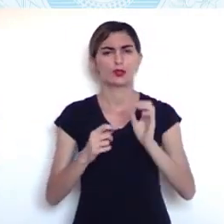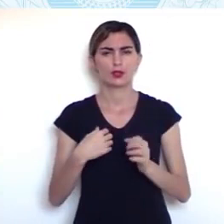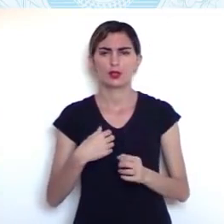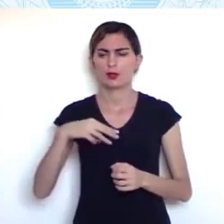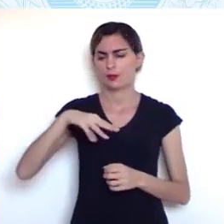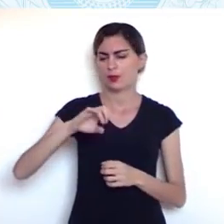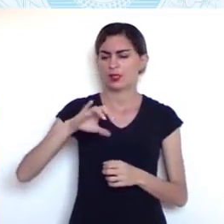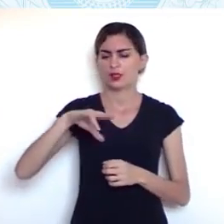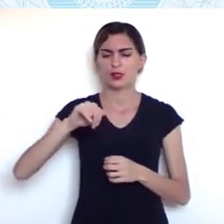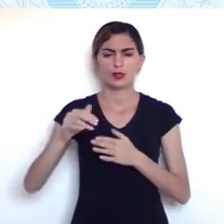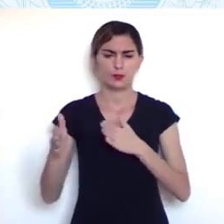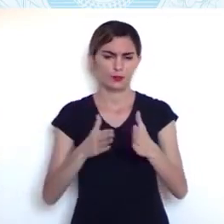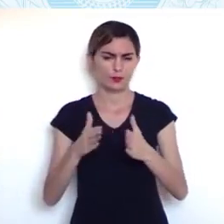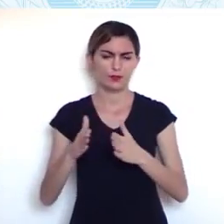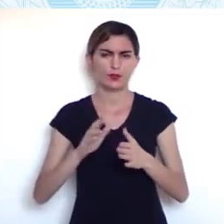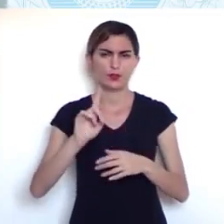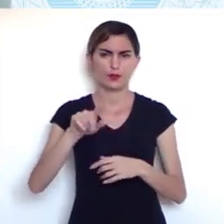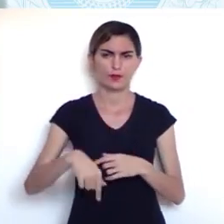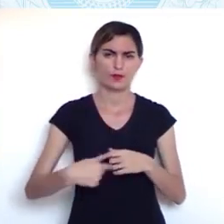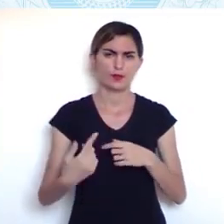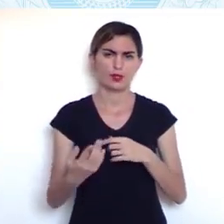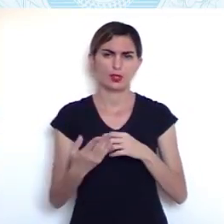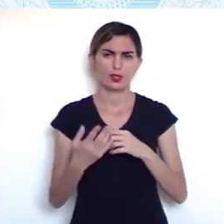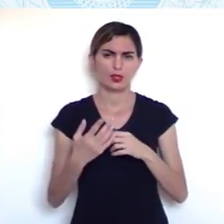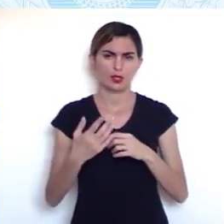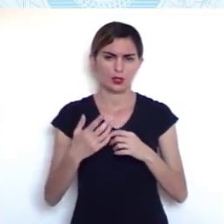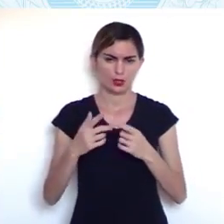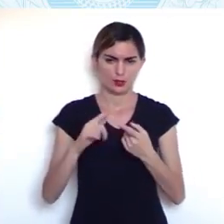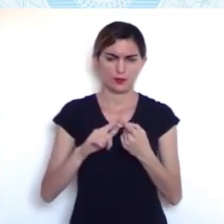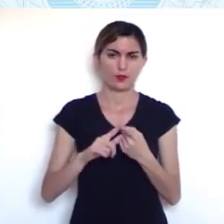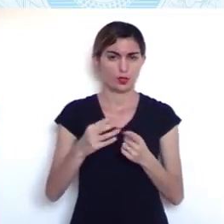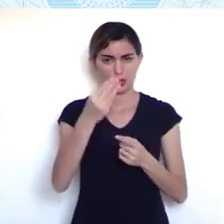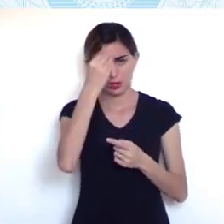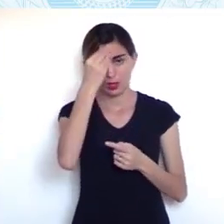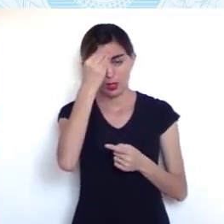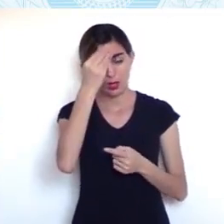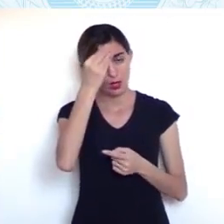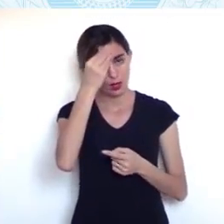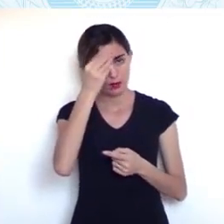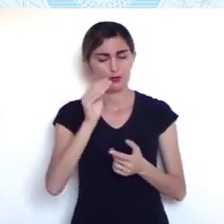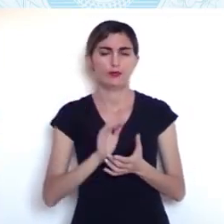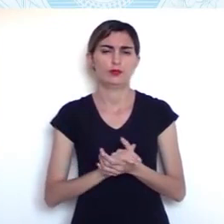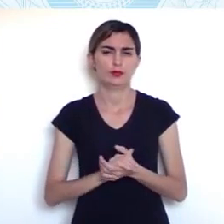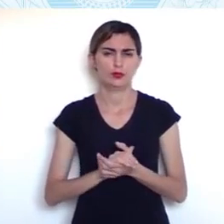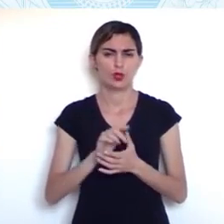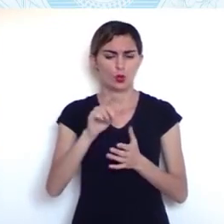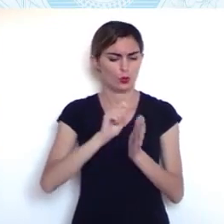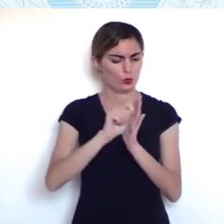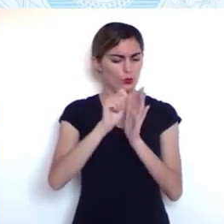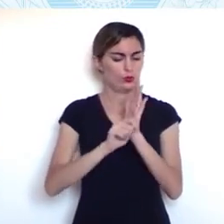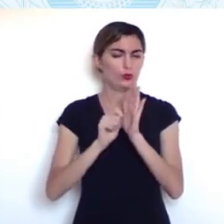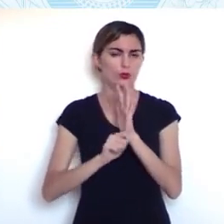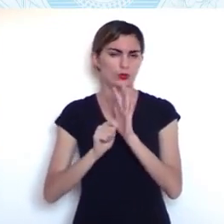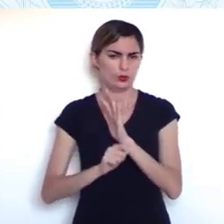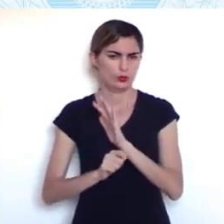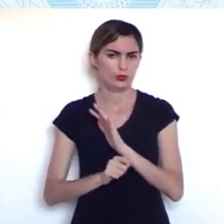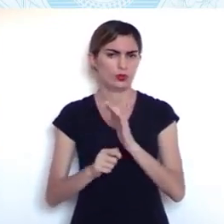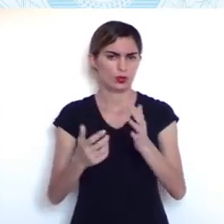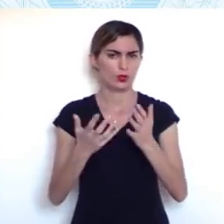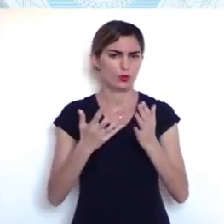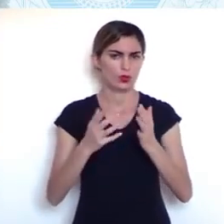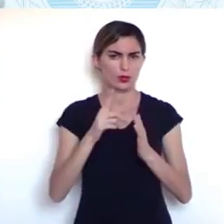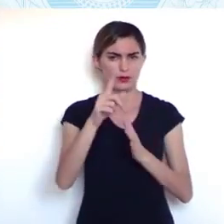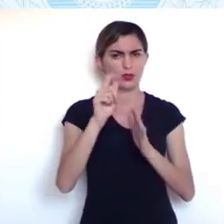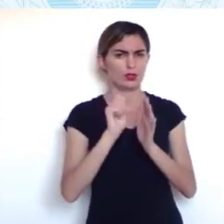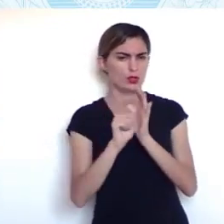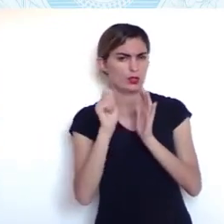período, pessoal, gravem isso aí, anotem isso aí. Eu quero que vocês anotem